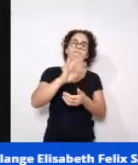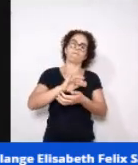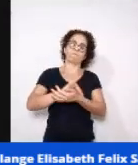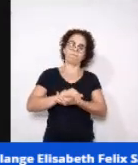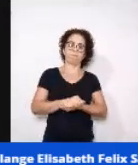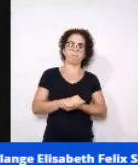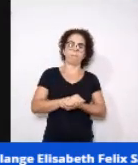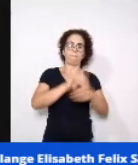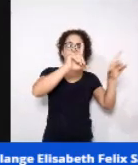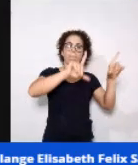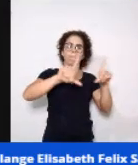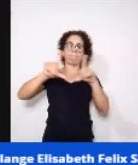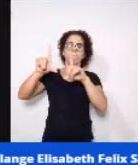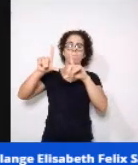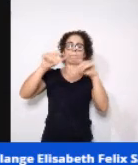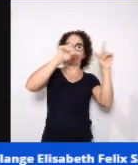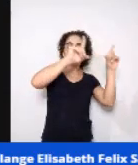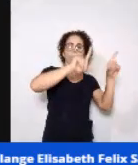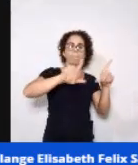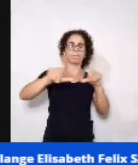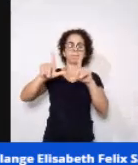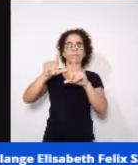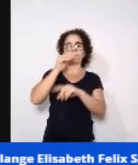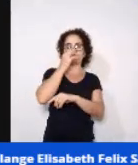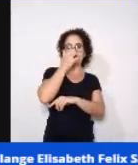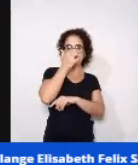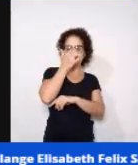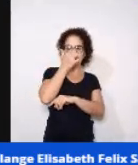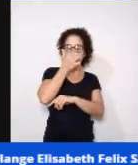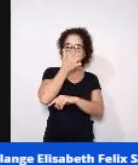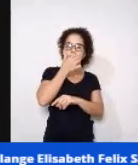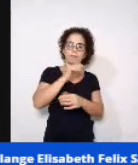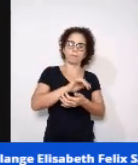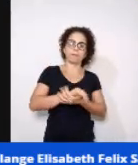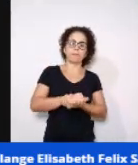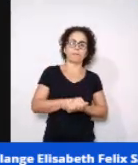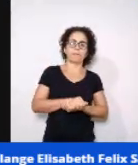Mais um também, esses são os exemplos que eu já dei para vocês, né?